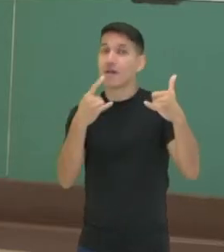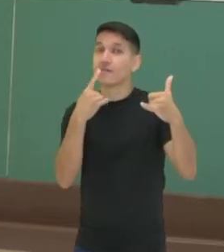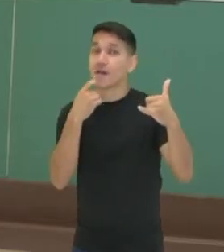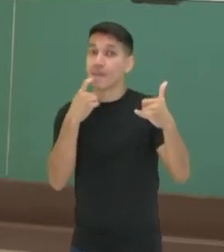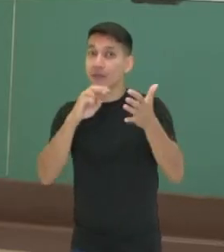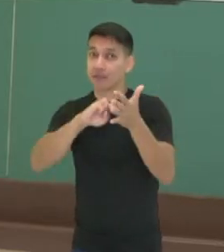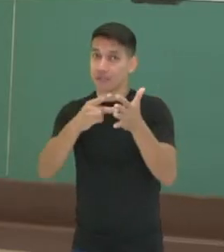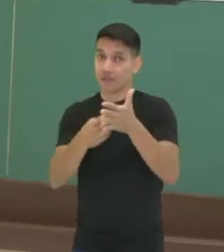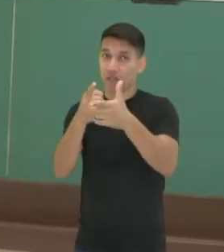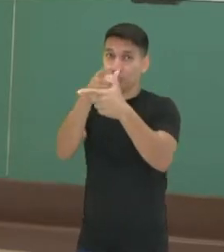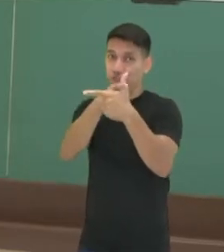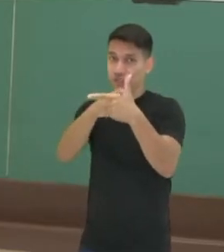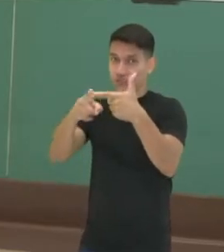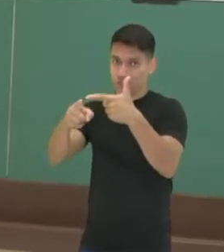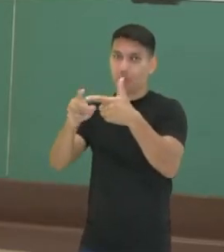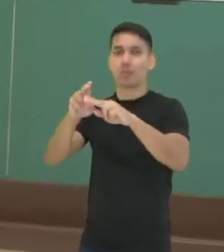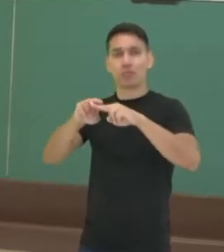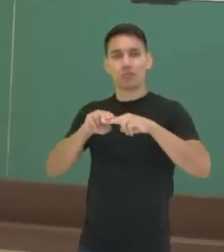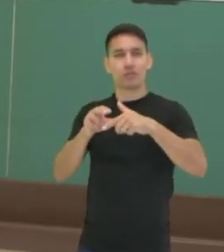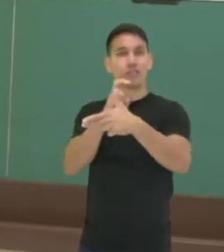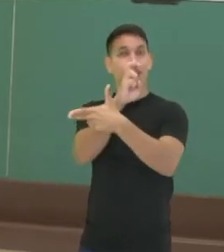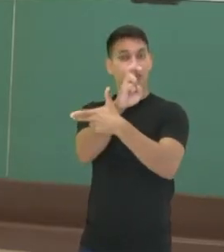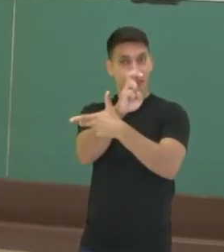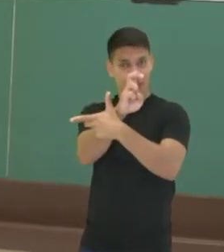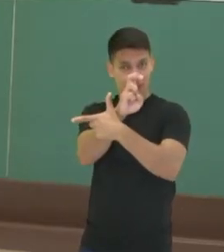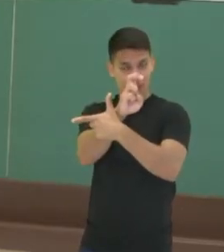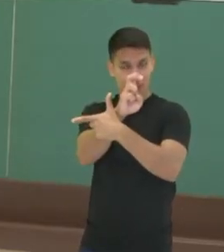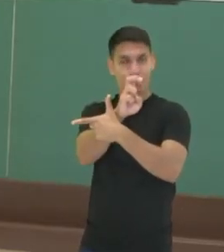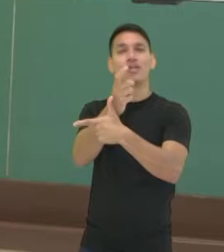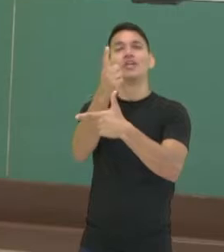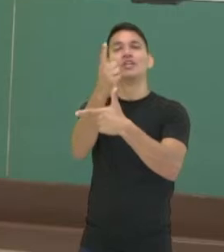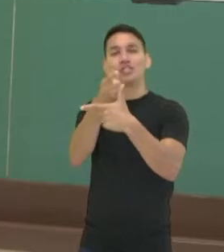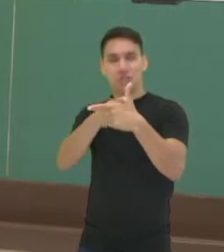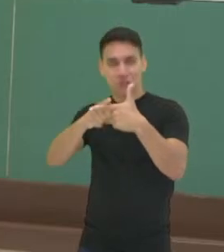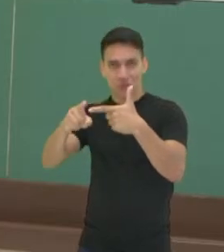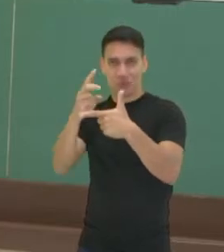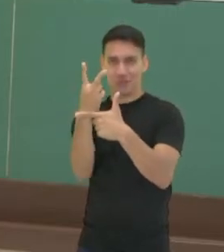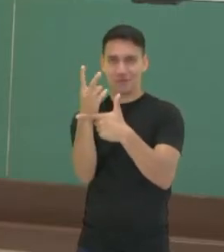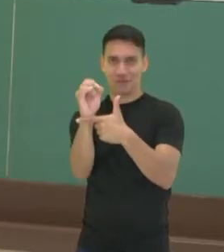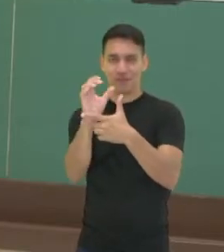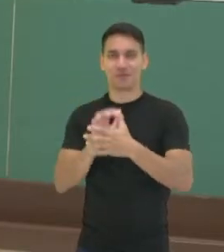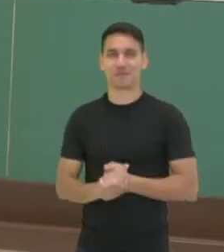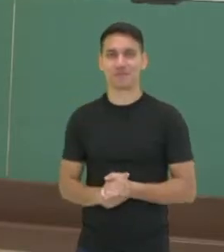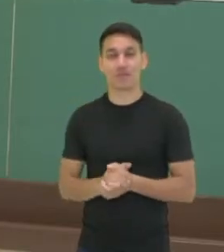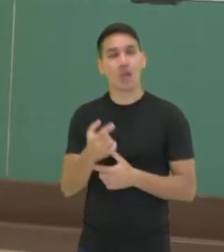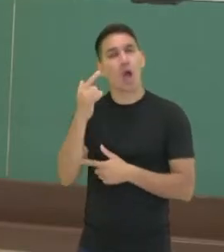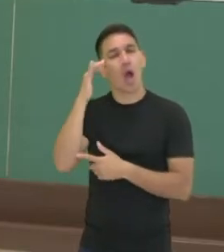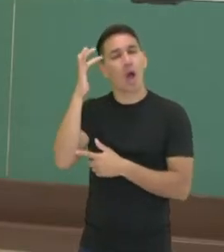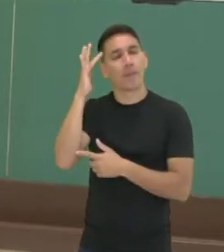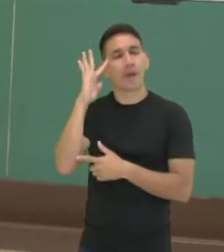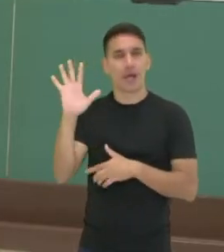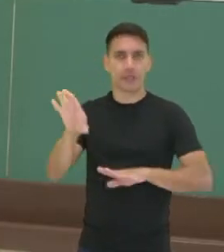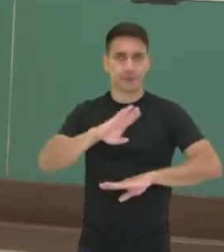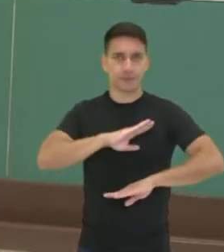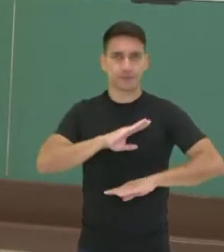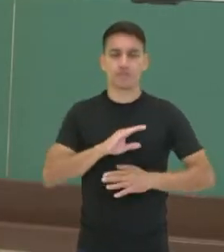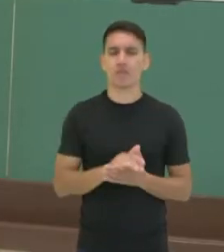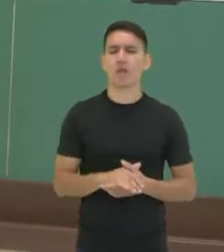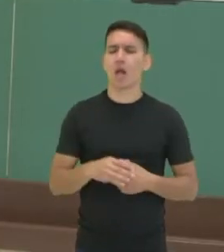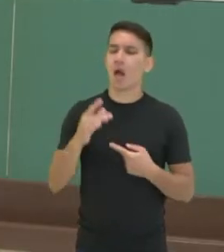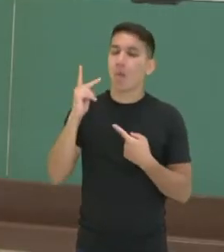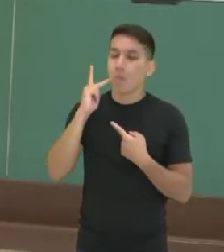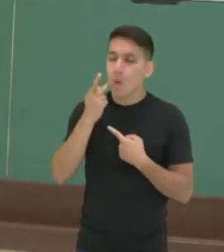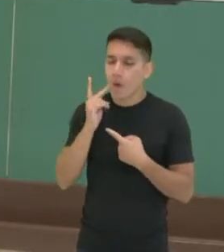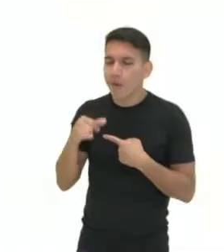5 divididos por 20, isso mesmo, tá? Então, vamos imaginar agora uma situação. Ó, tenho 5 barras de